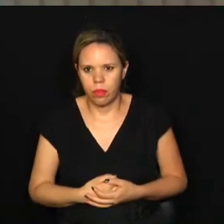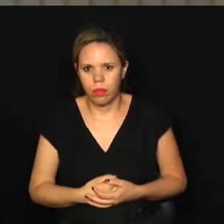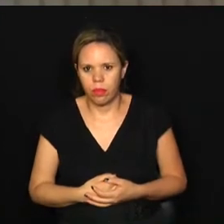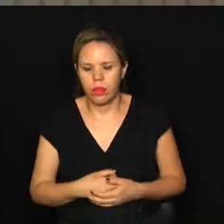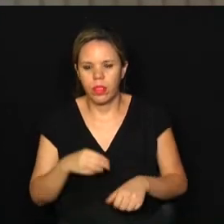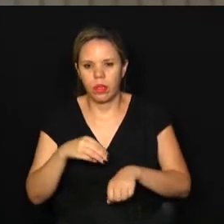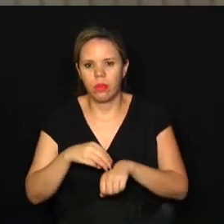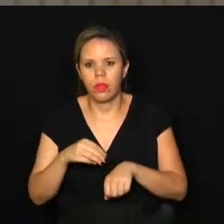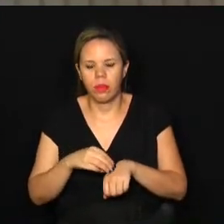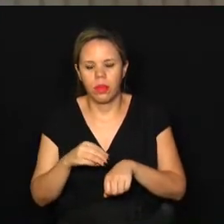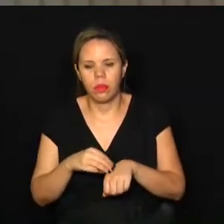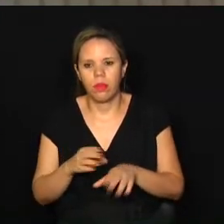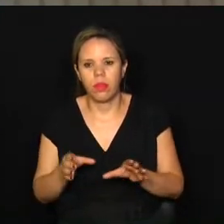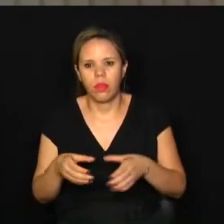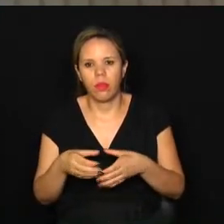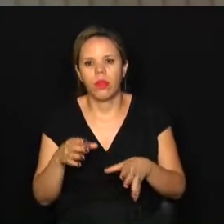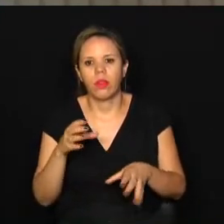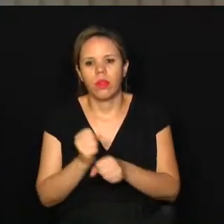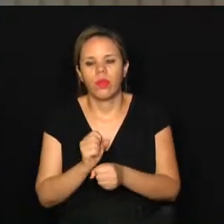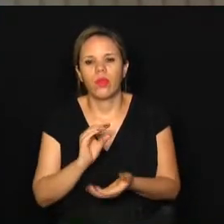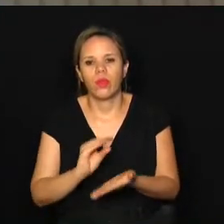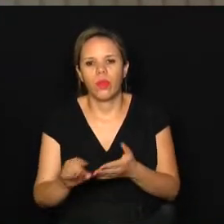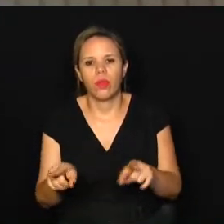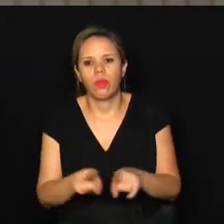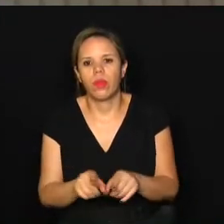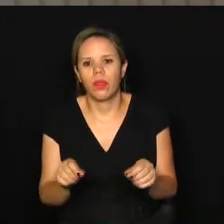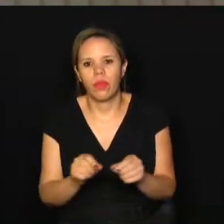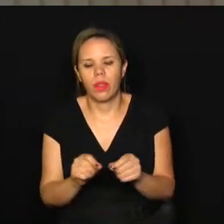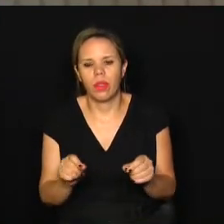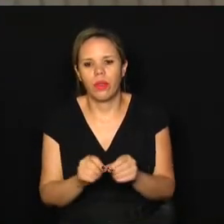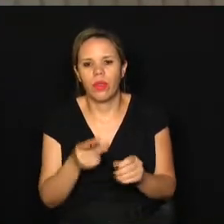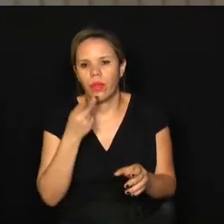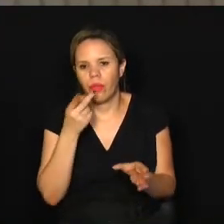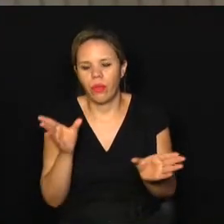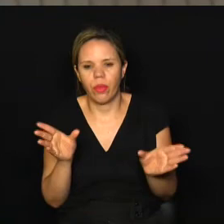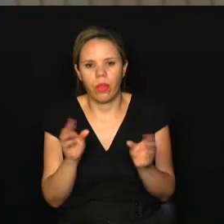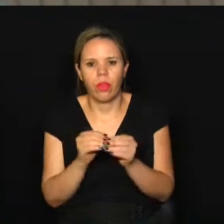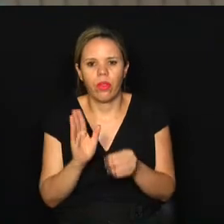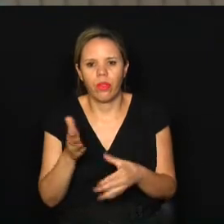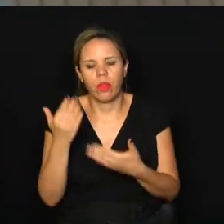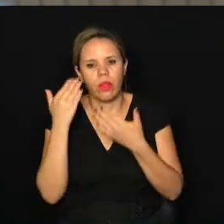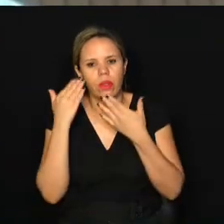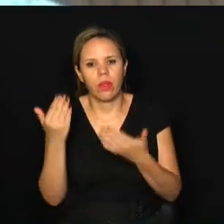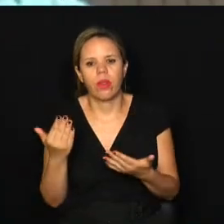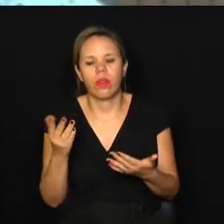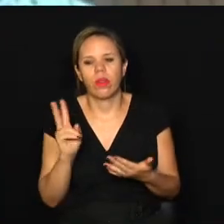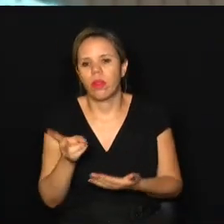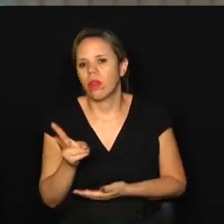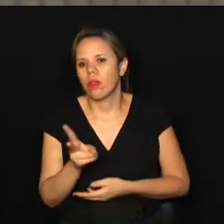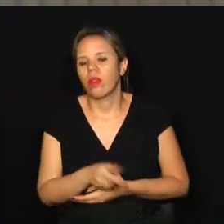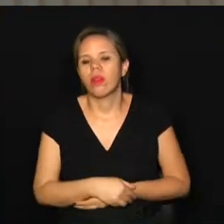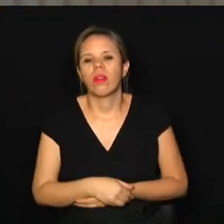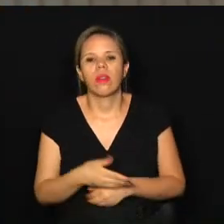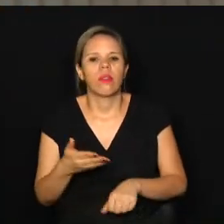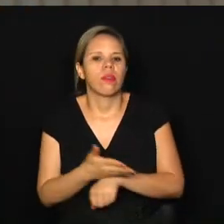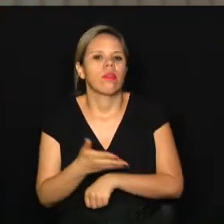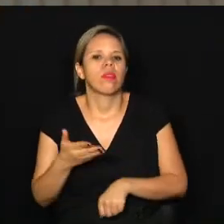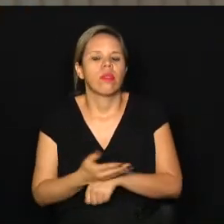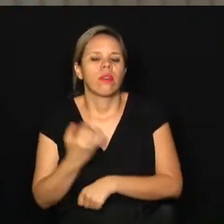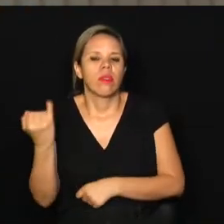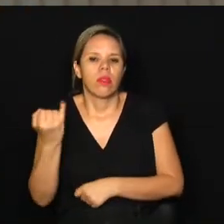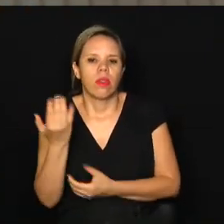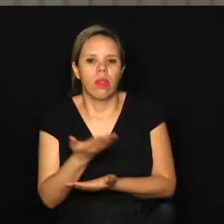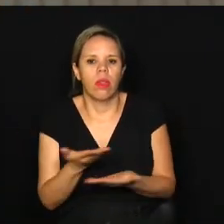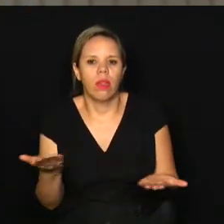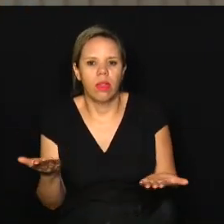dessa Comissão de Finanças, possa também fazer suas considerações finais e já agradecendo, como sempre, a participação importante de Vossa